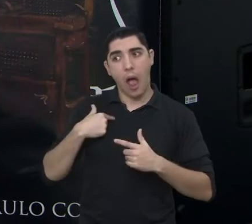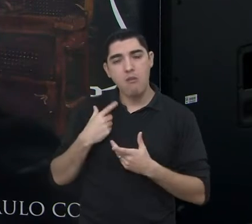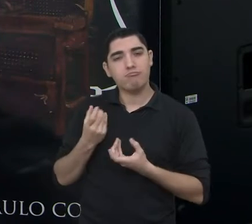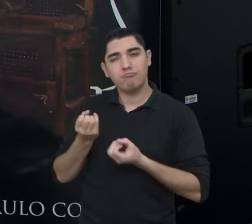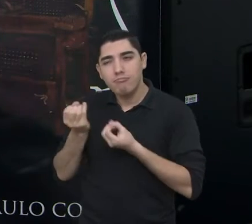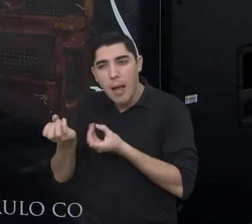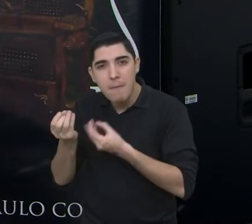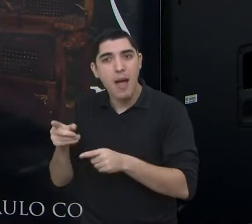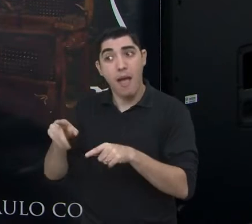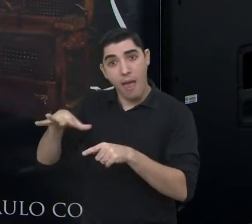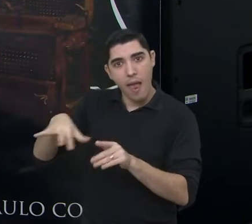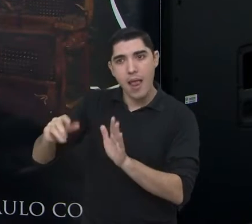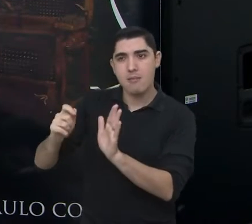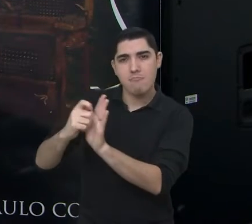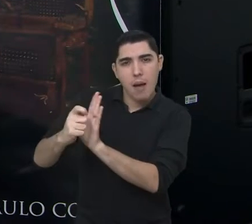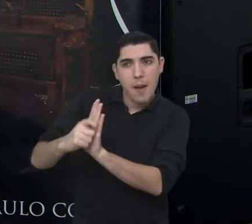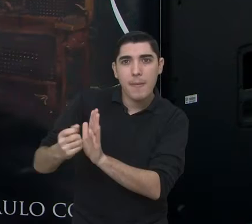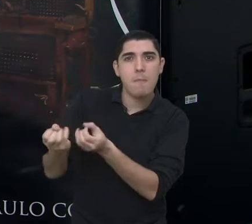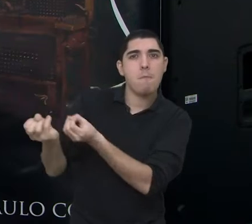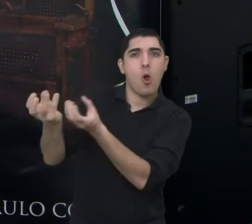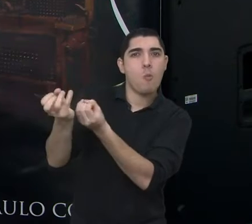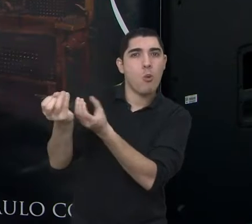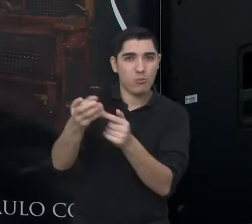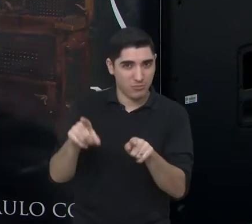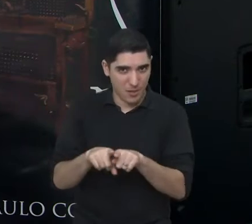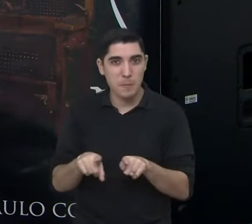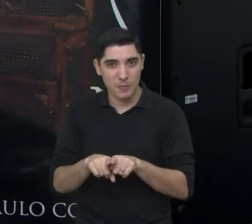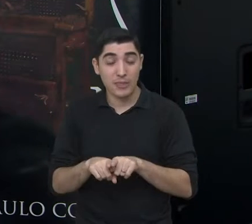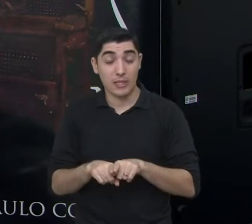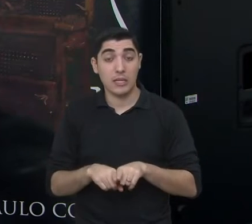passei a eles, né,